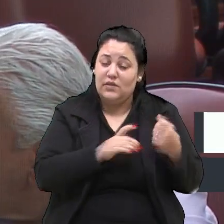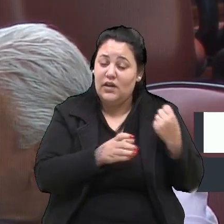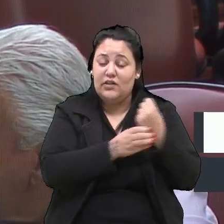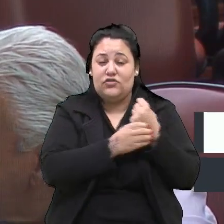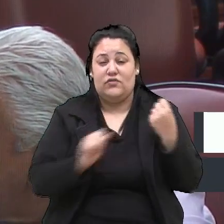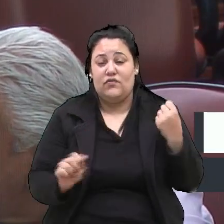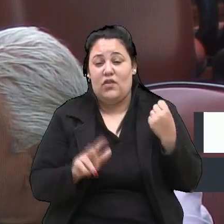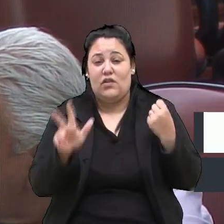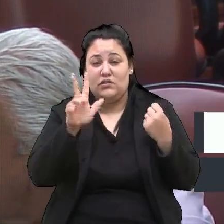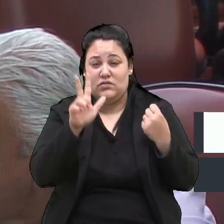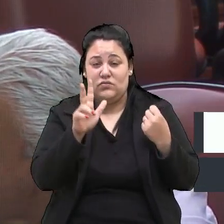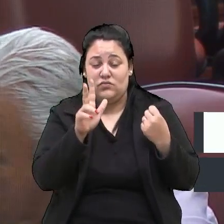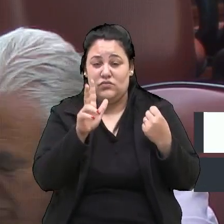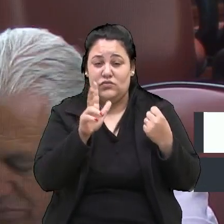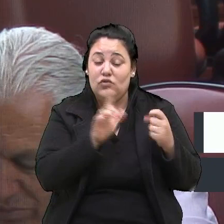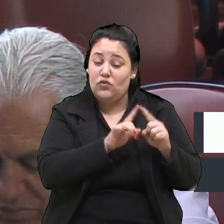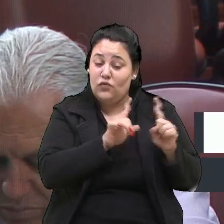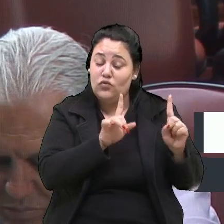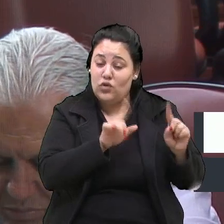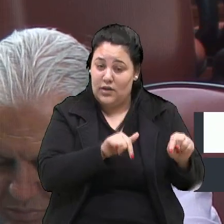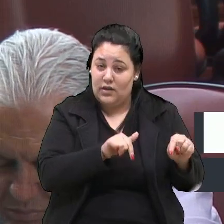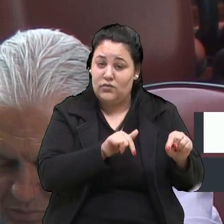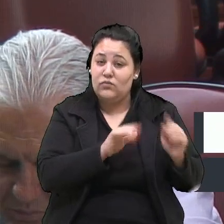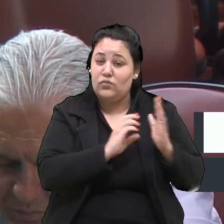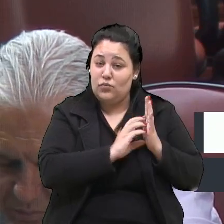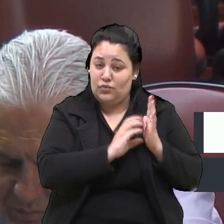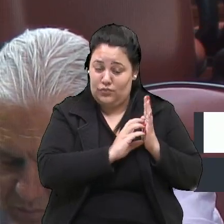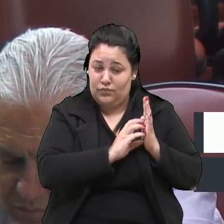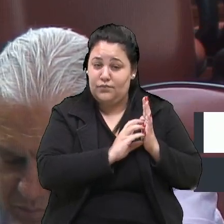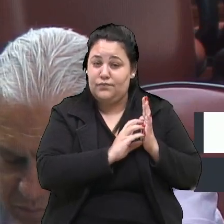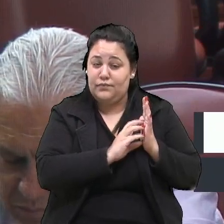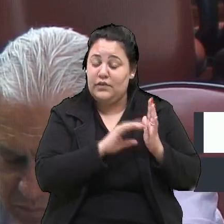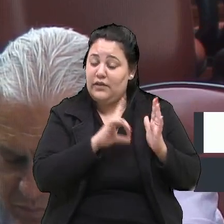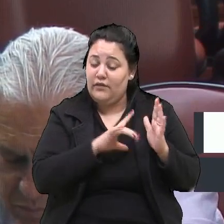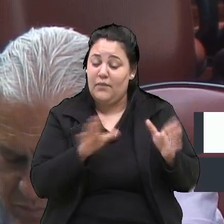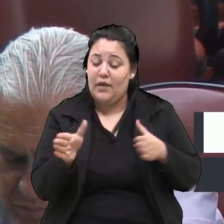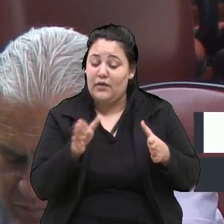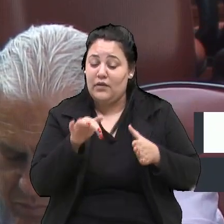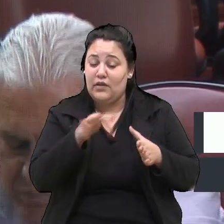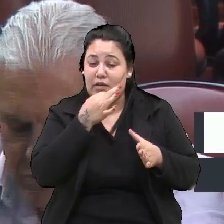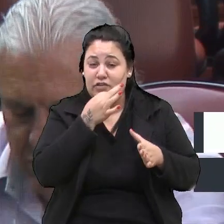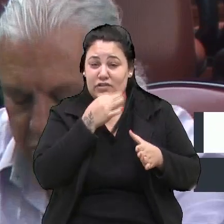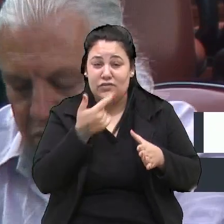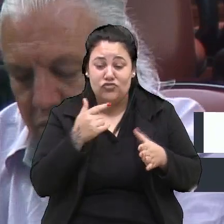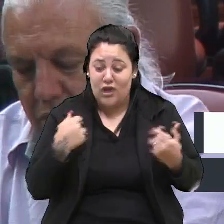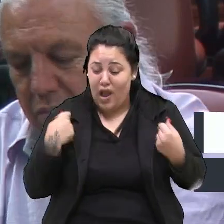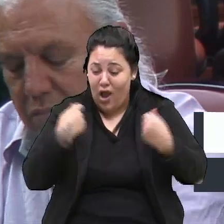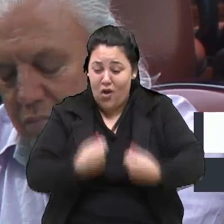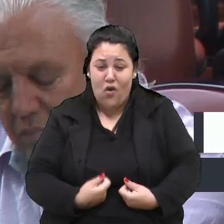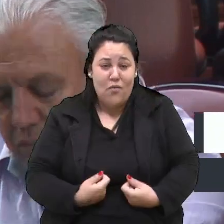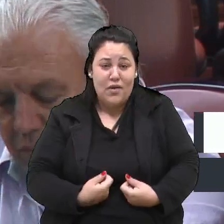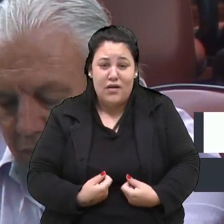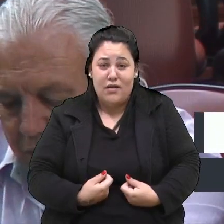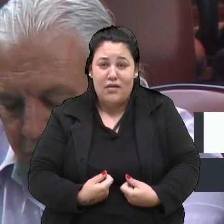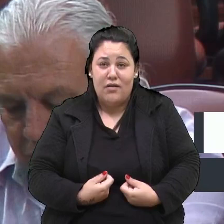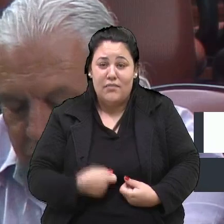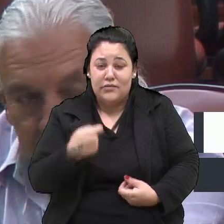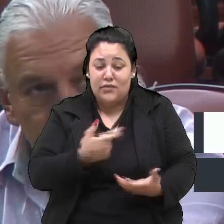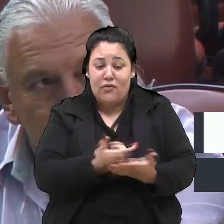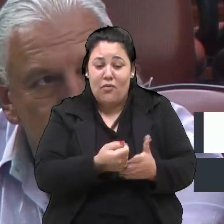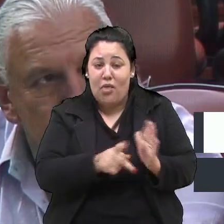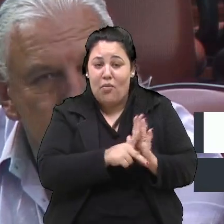valorização desses trabalhadores. Teve épocas aqui em Caxias que nem uniforme eles tinham. Eles tinham que comprar seu